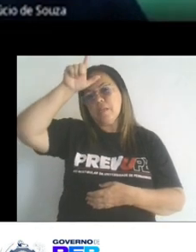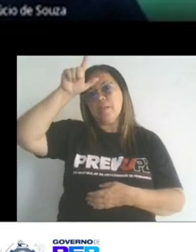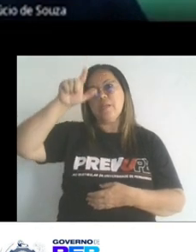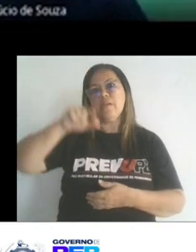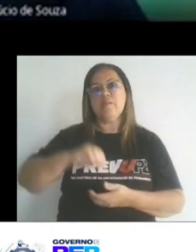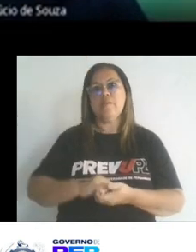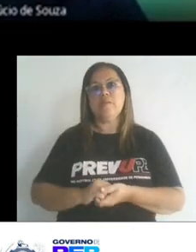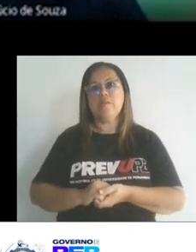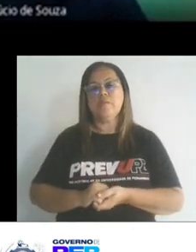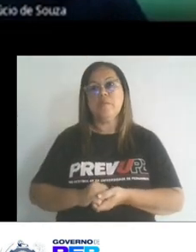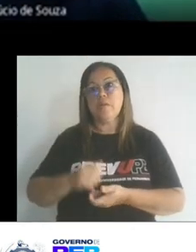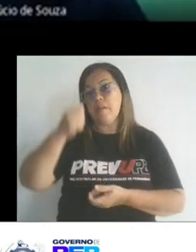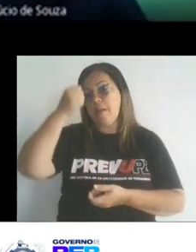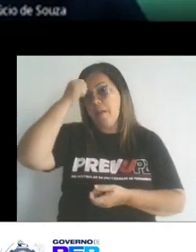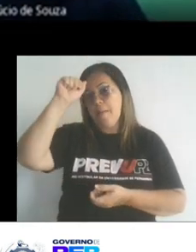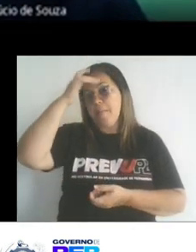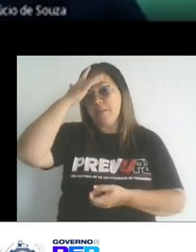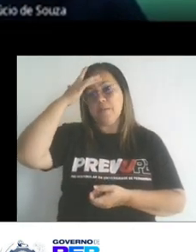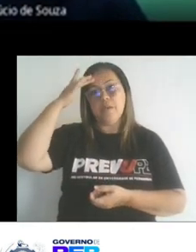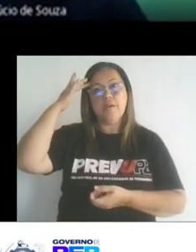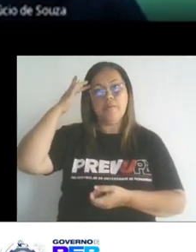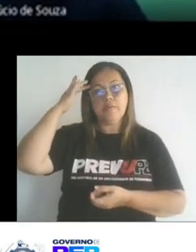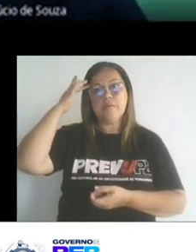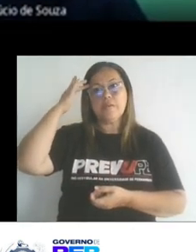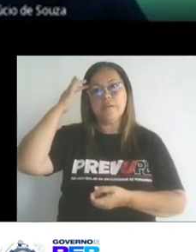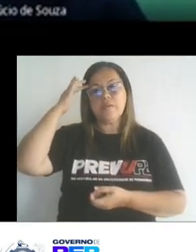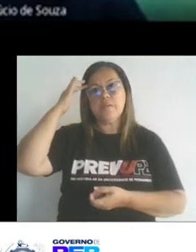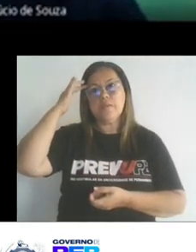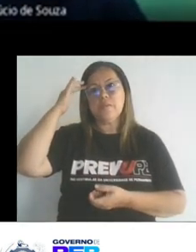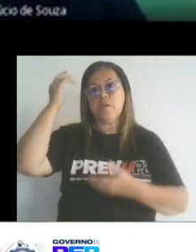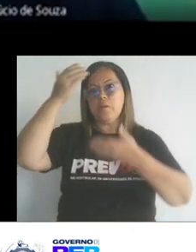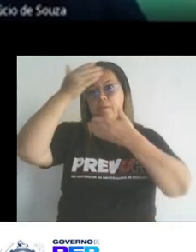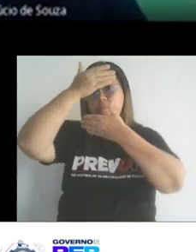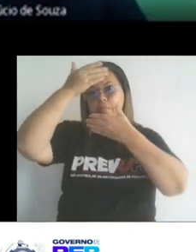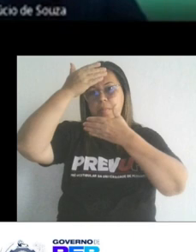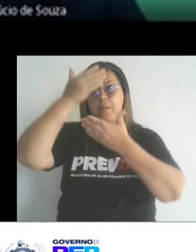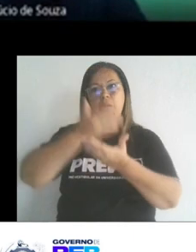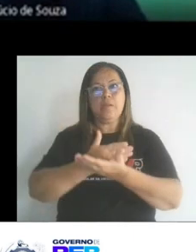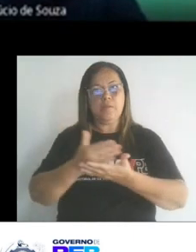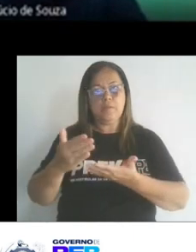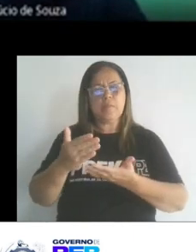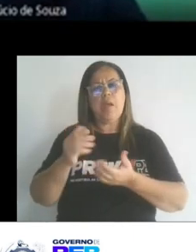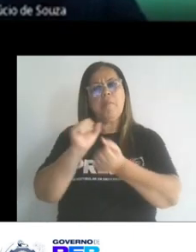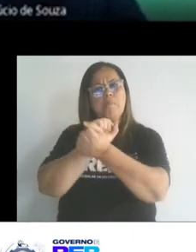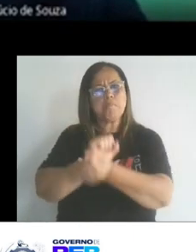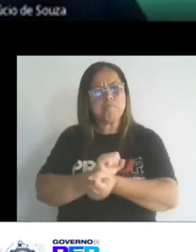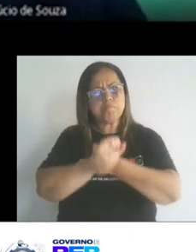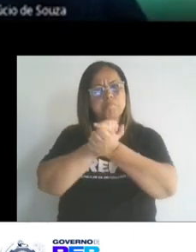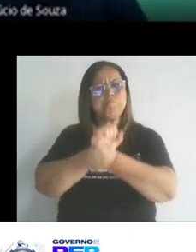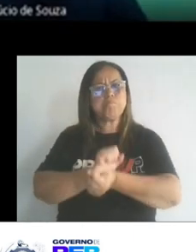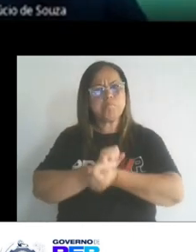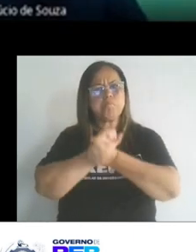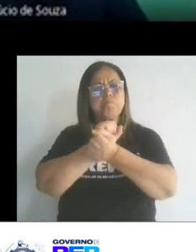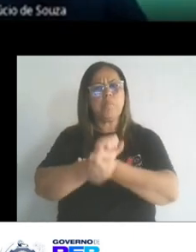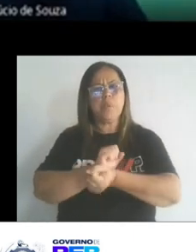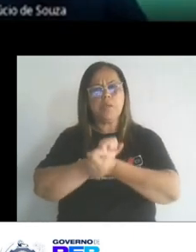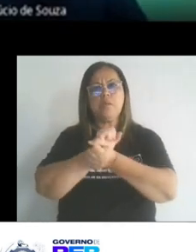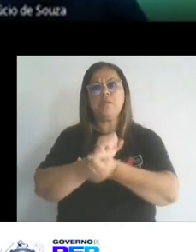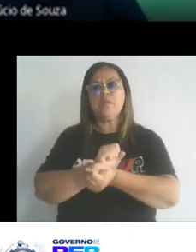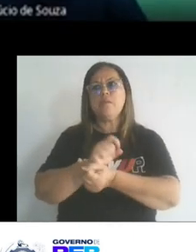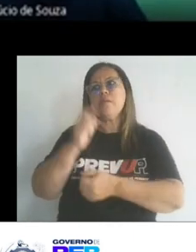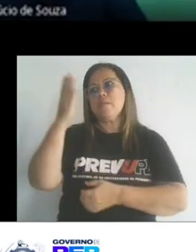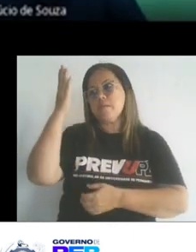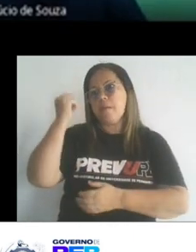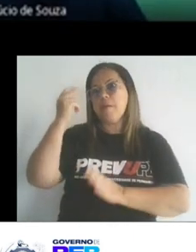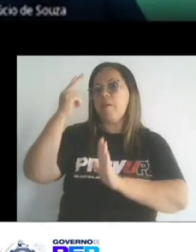africanos de origem ou formação muçulmana geralmente escravos que em geral sabiam